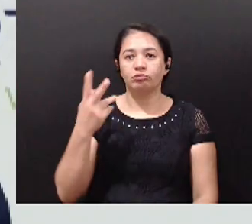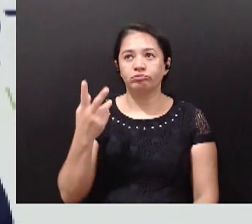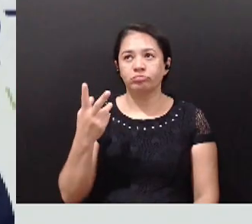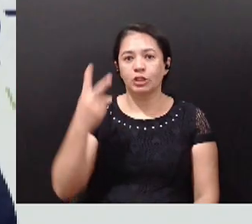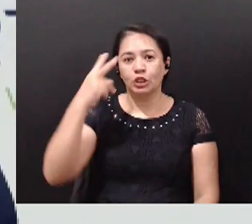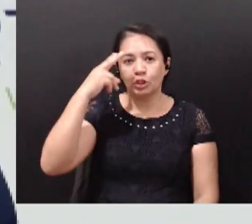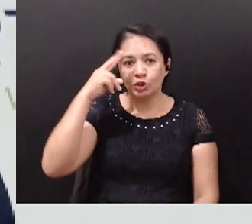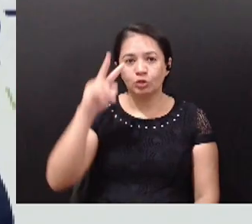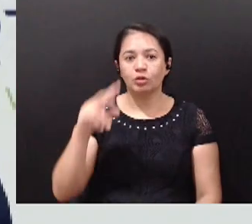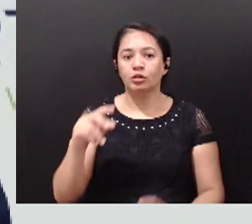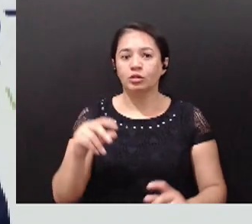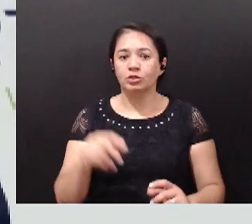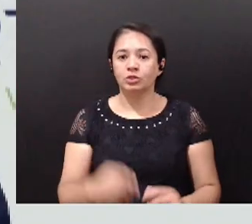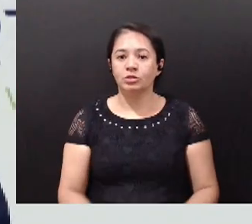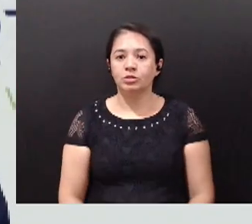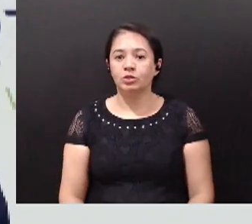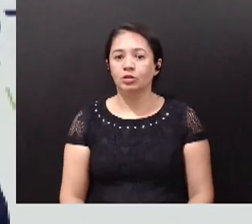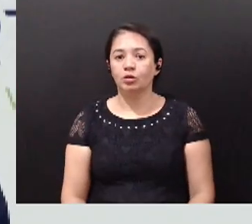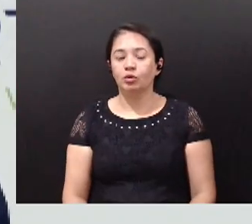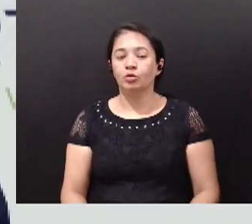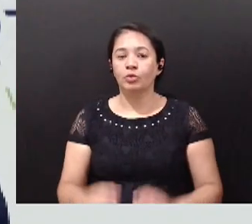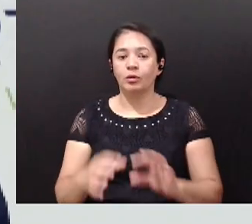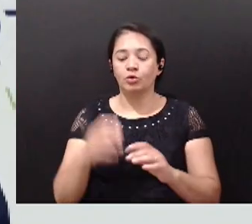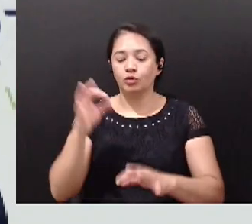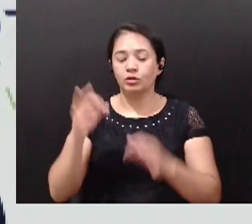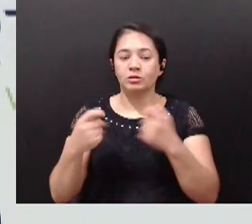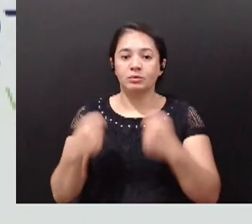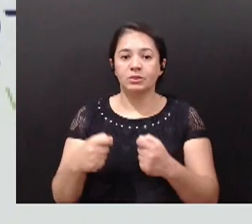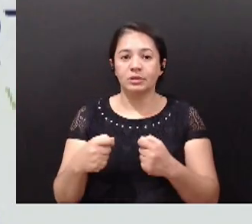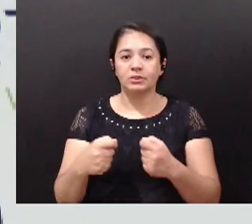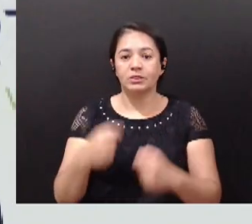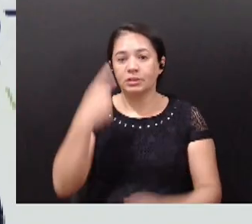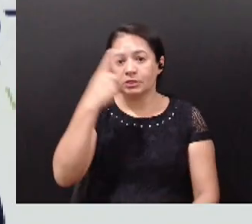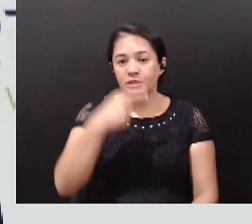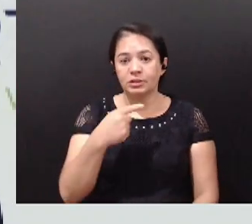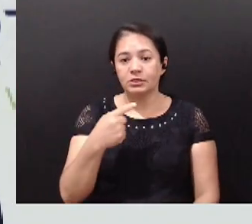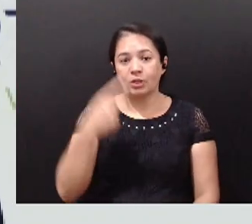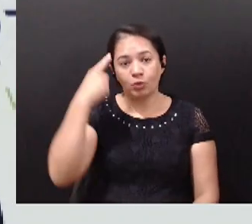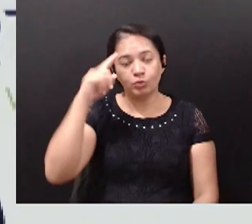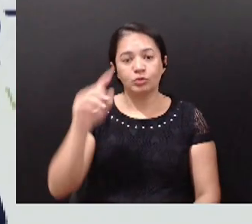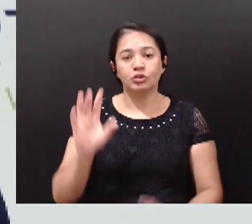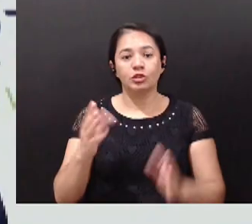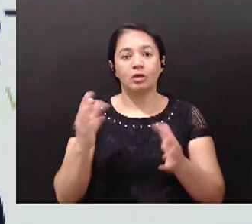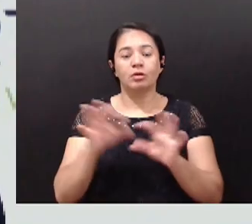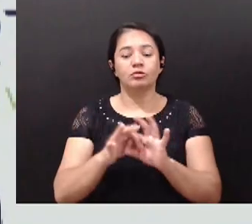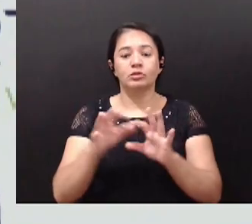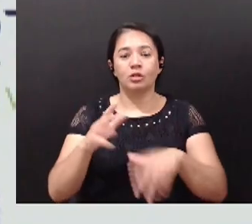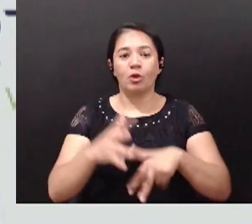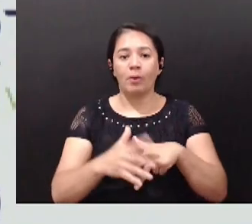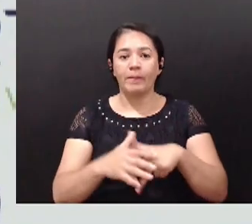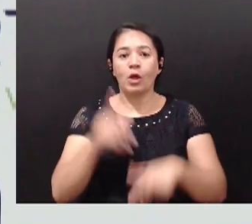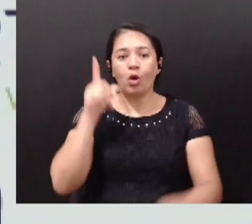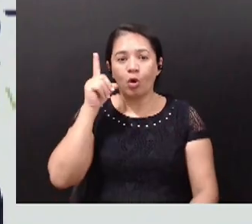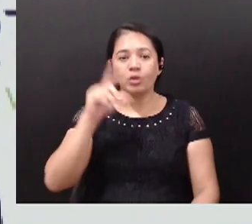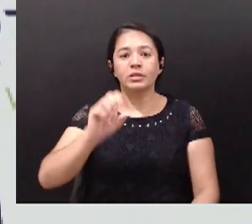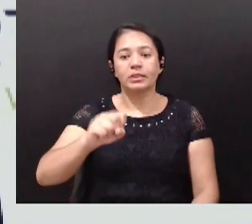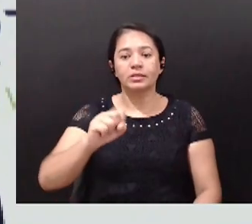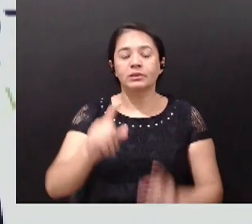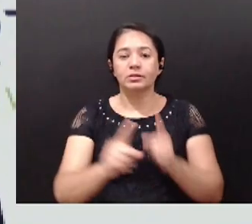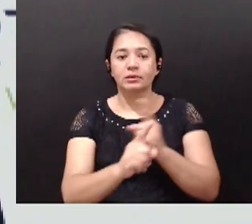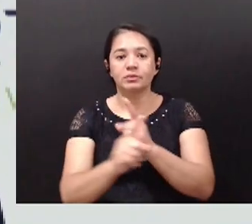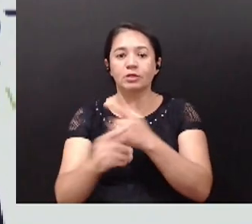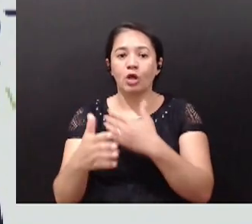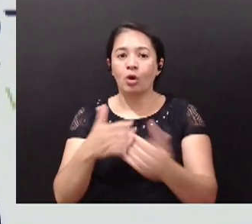determinação, autorizar a liminar, e com a liminar em mãos, o paciente vai conseguir ser atendido em qualquer unidade